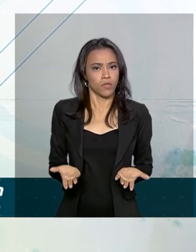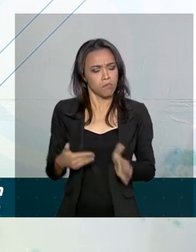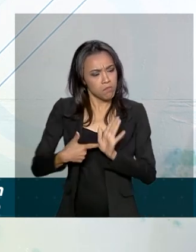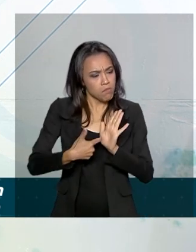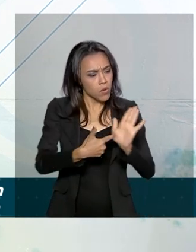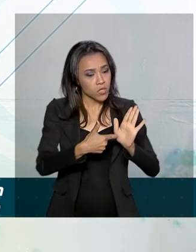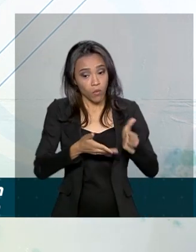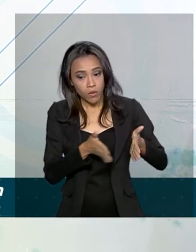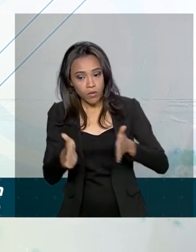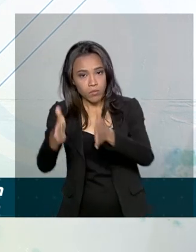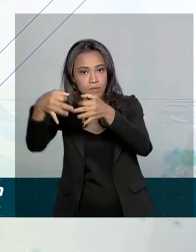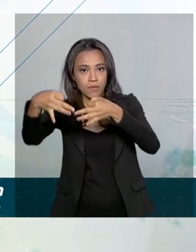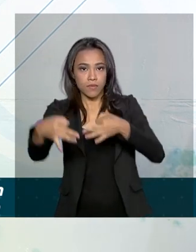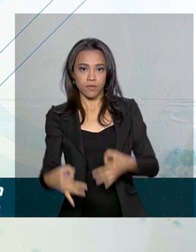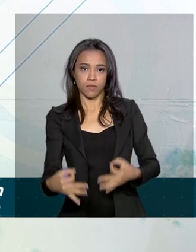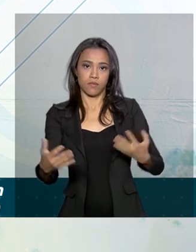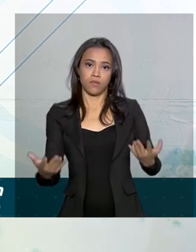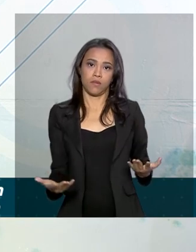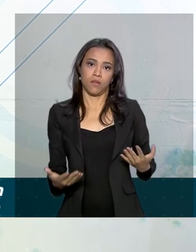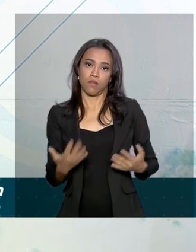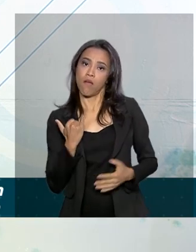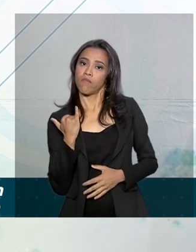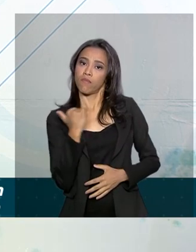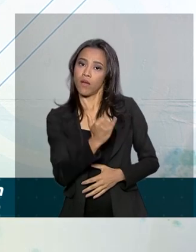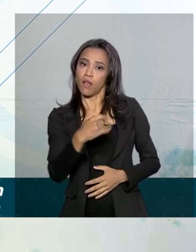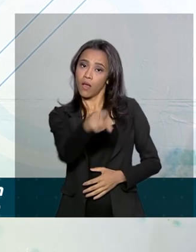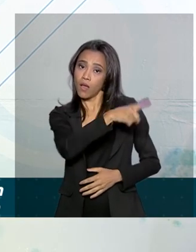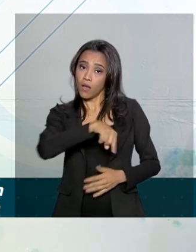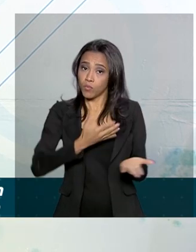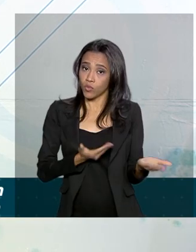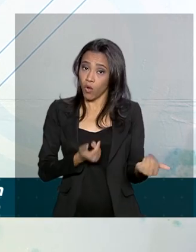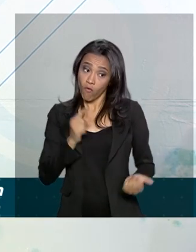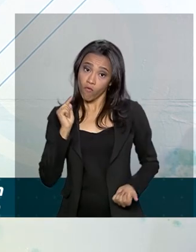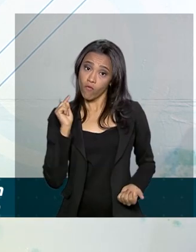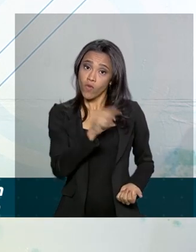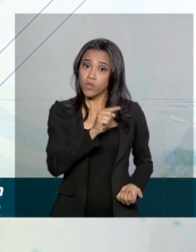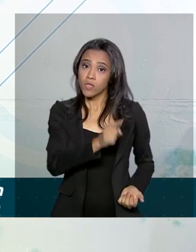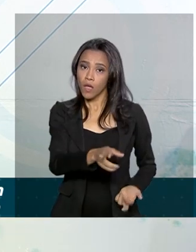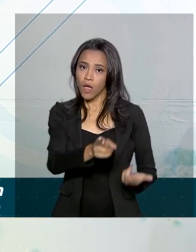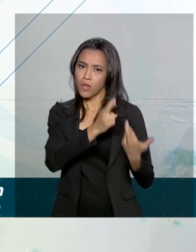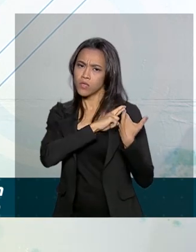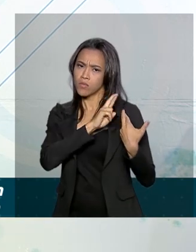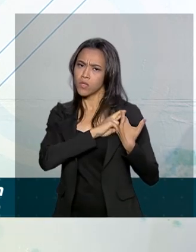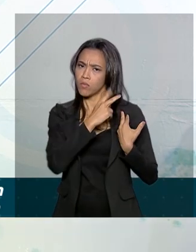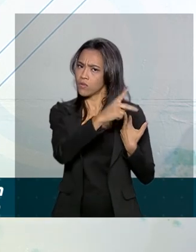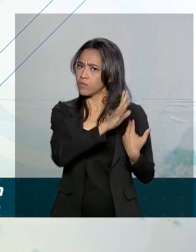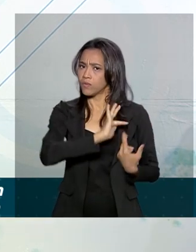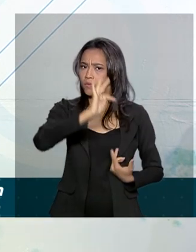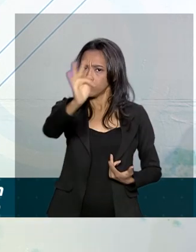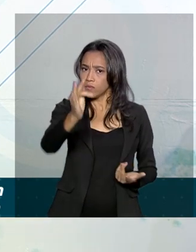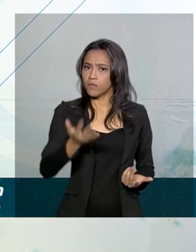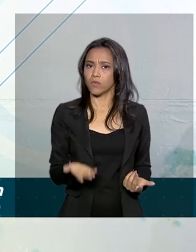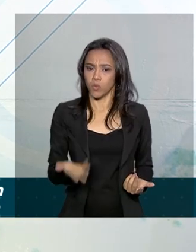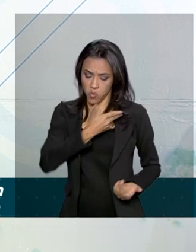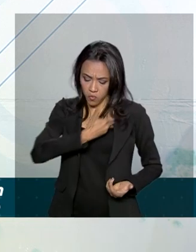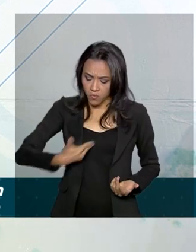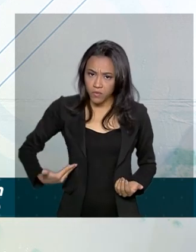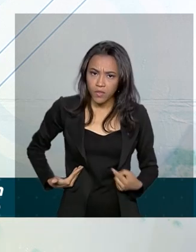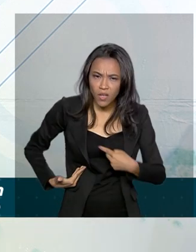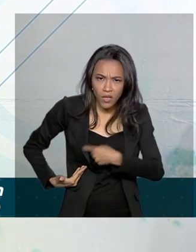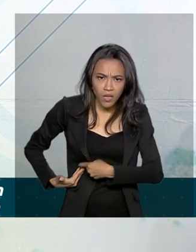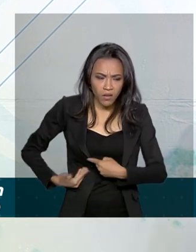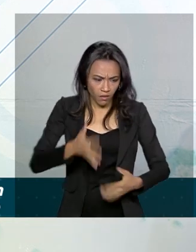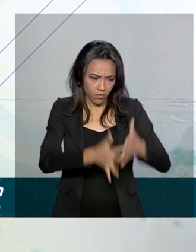caminho certo, dizer-lhe que você é responsável pelo seu futuro, o Estado não vai